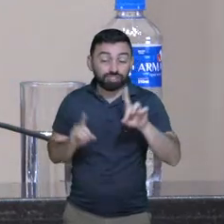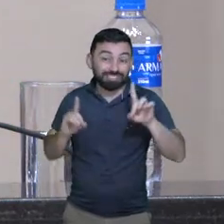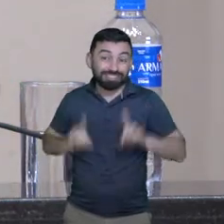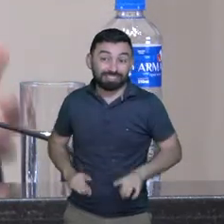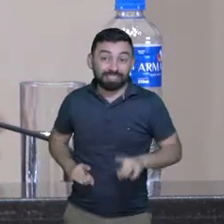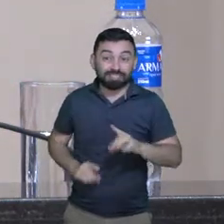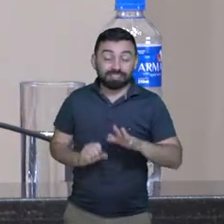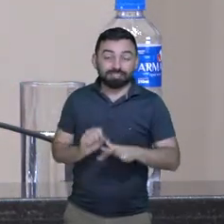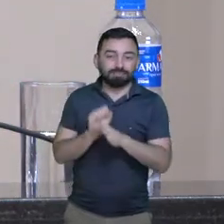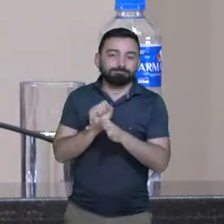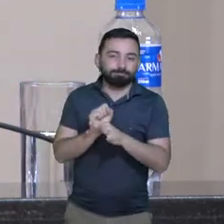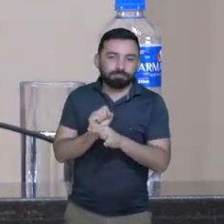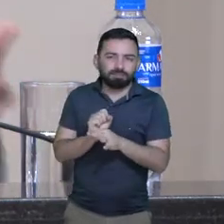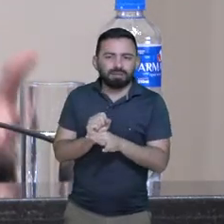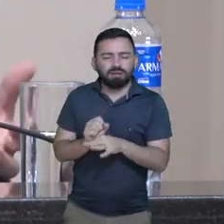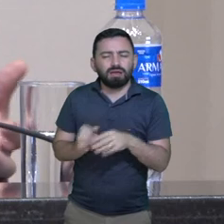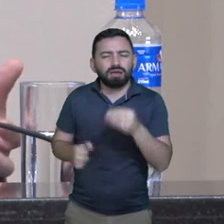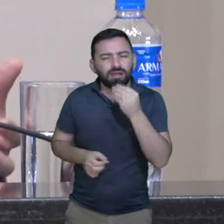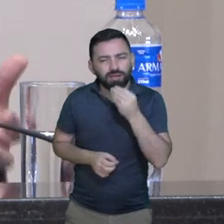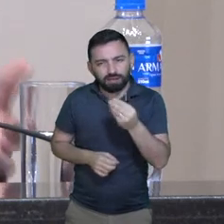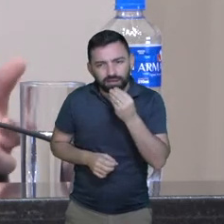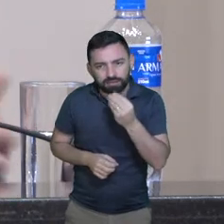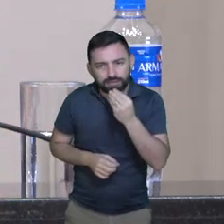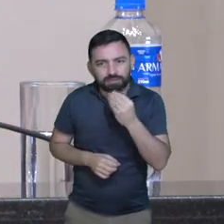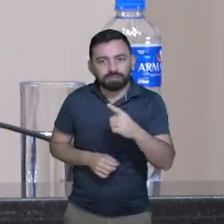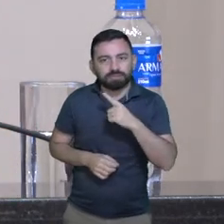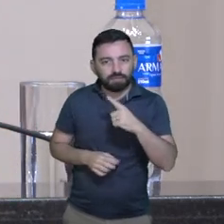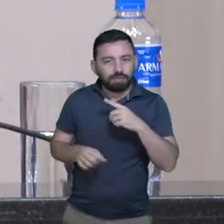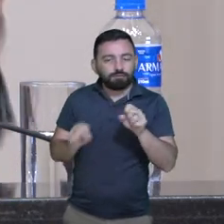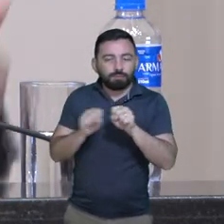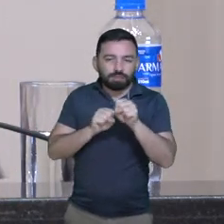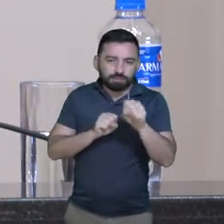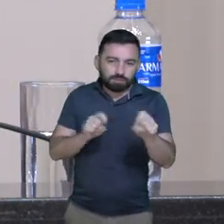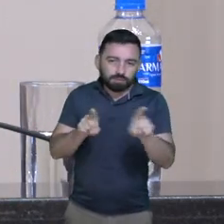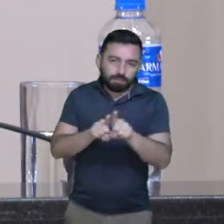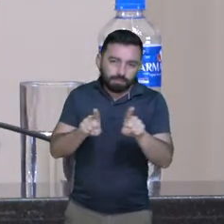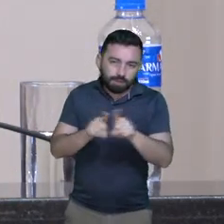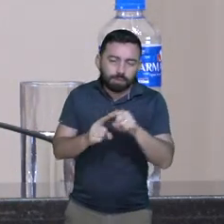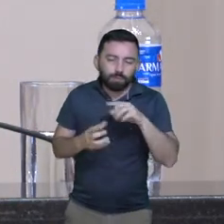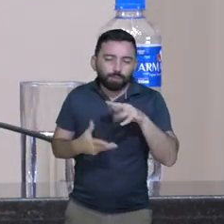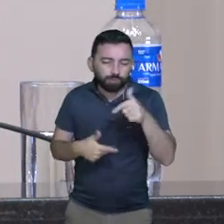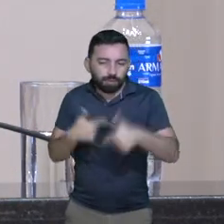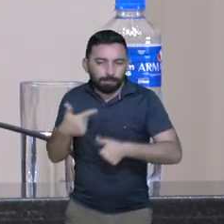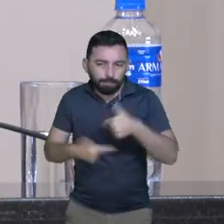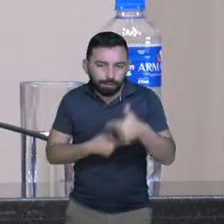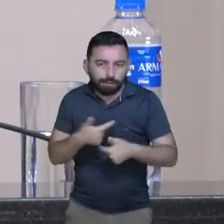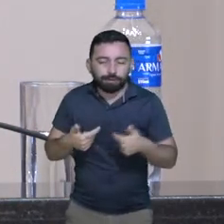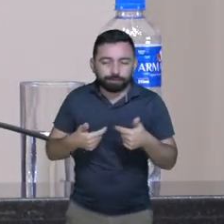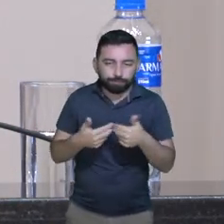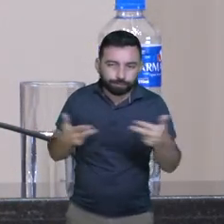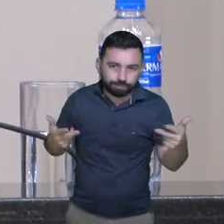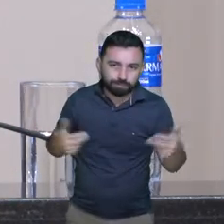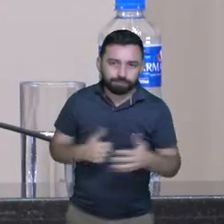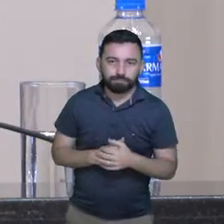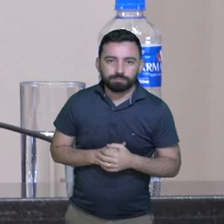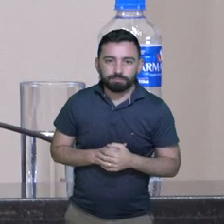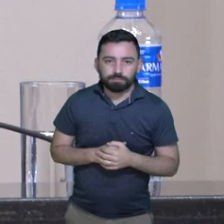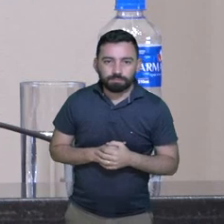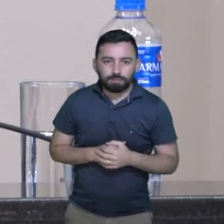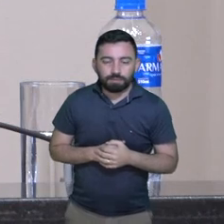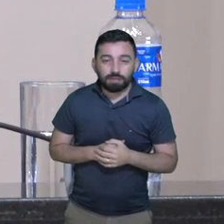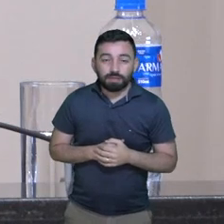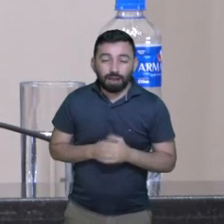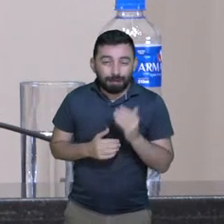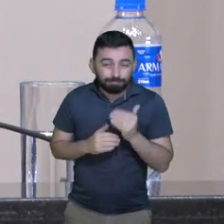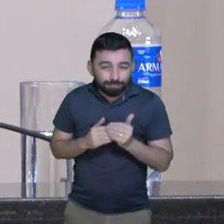E claro que envolve também a questão da formação para o mundo do trabalho e assim por diante né então partindo desta